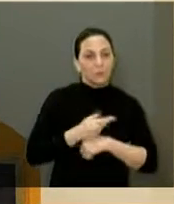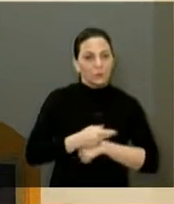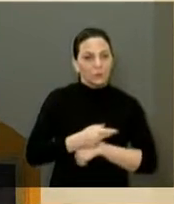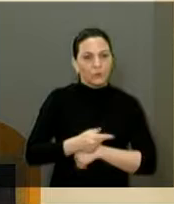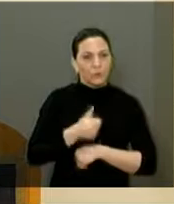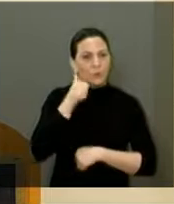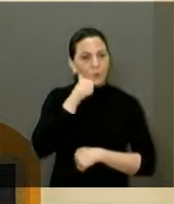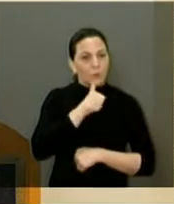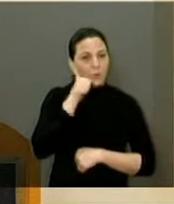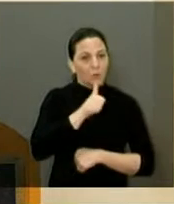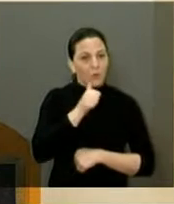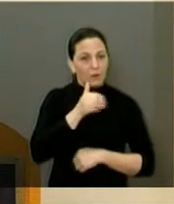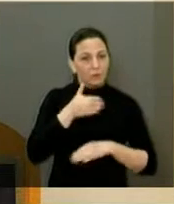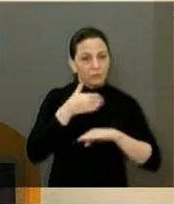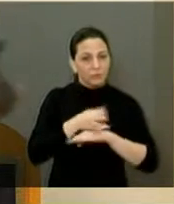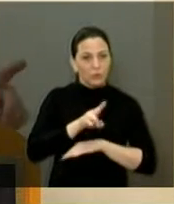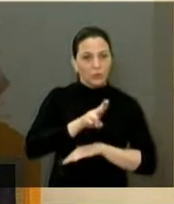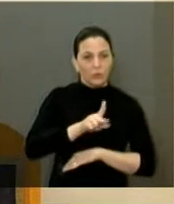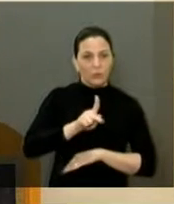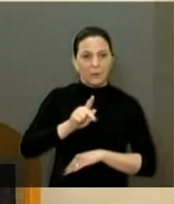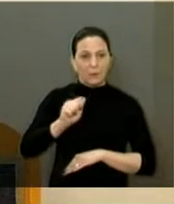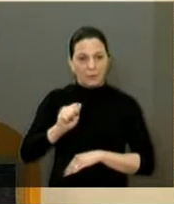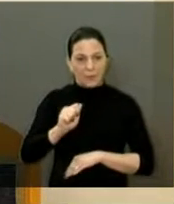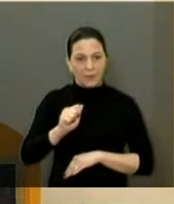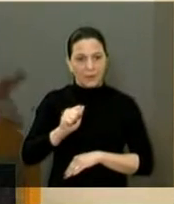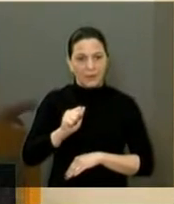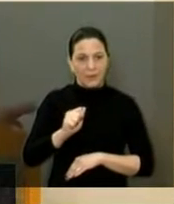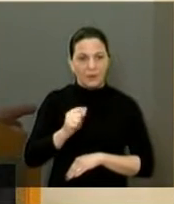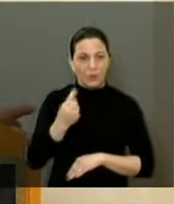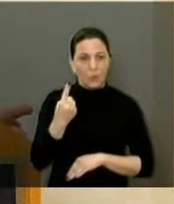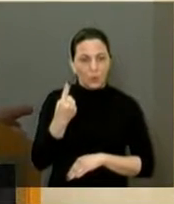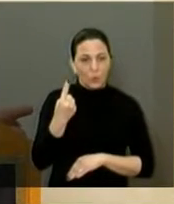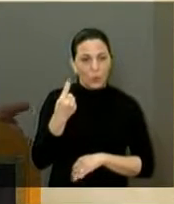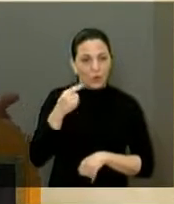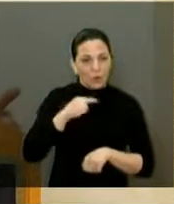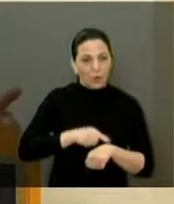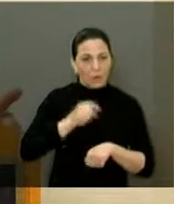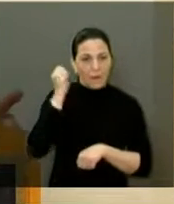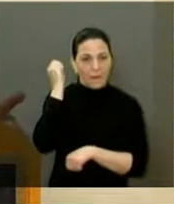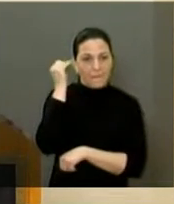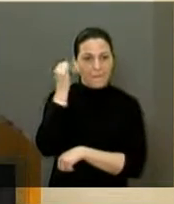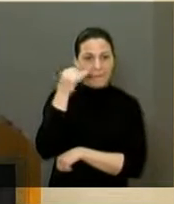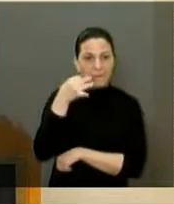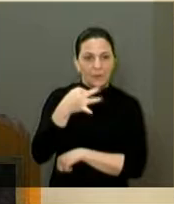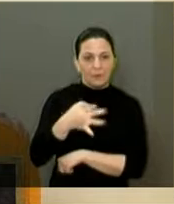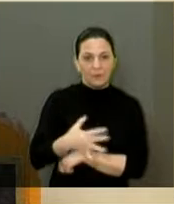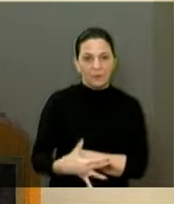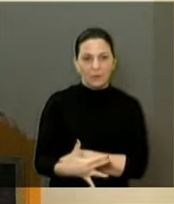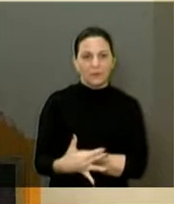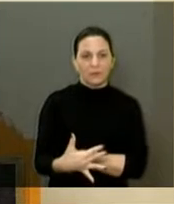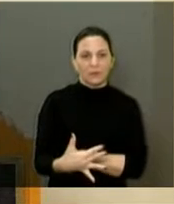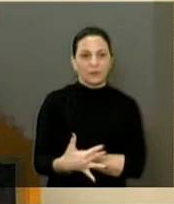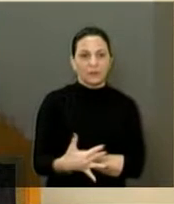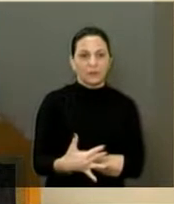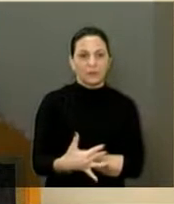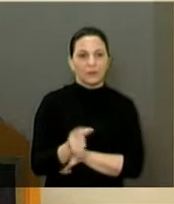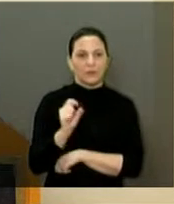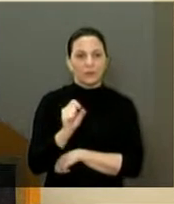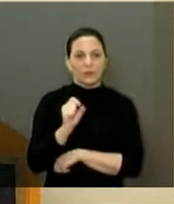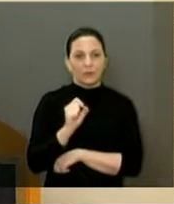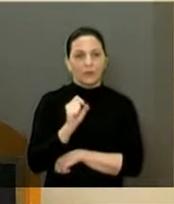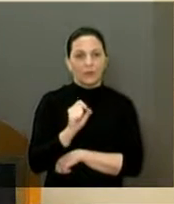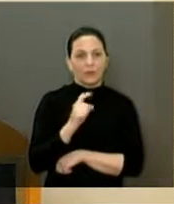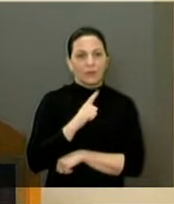que deu entrada na upa a uma hora da madrugada a uma hora da madrugada e ela foi encaminhada